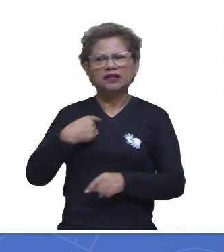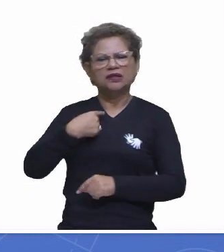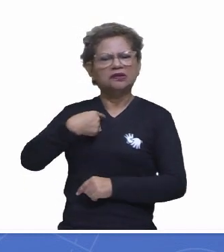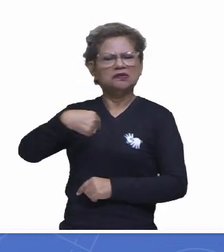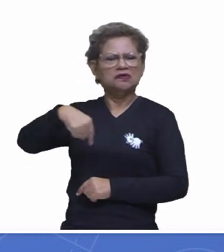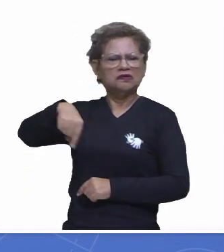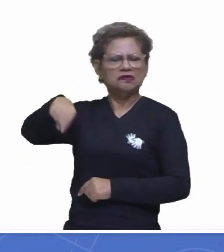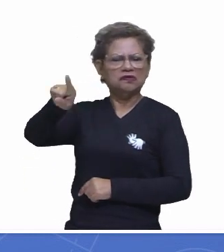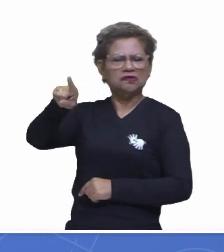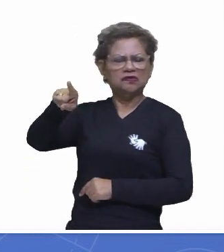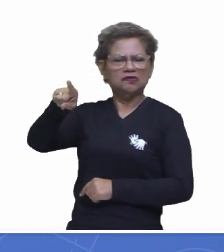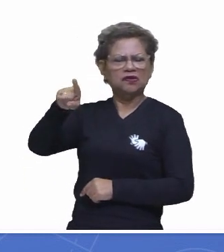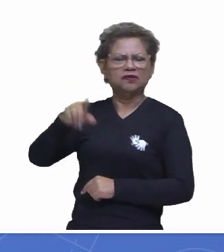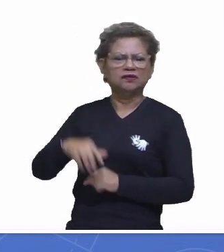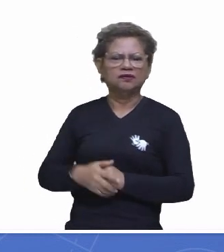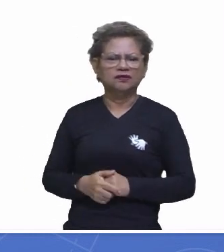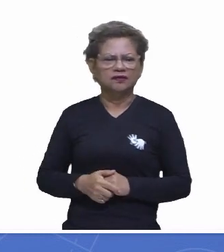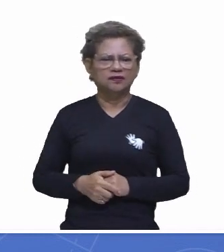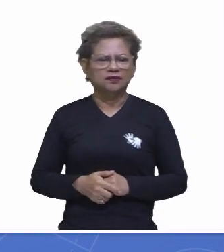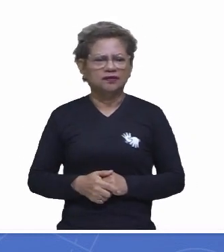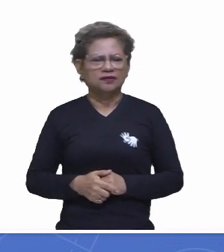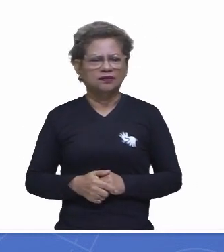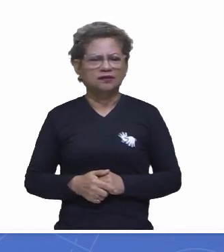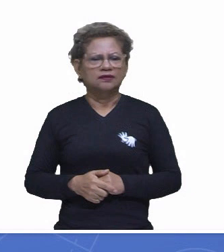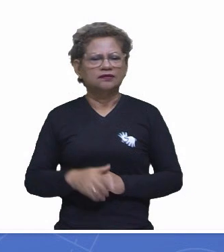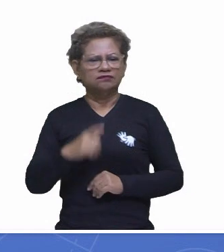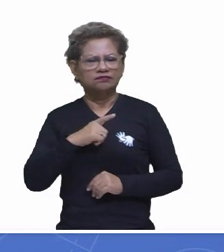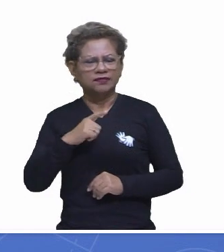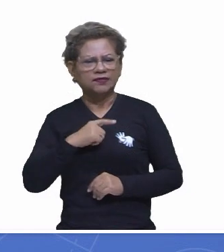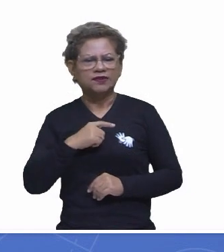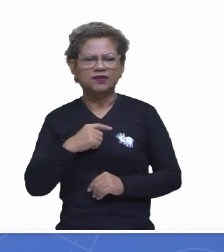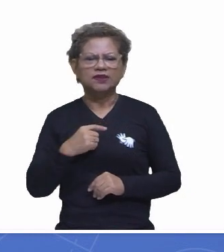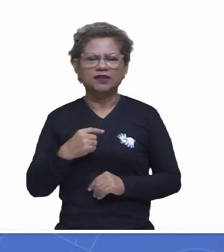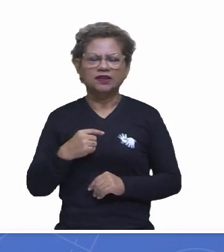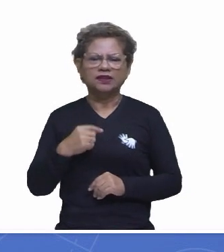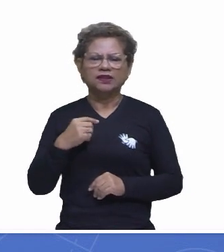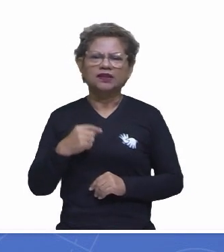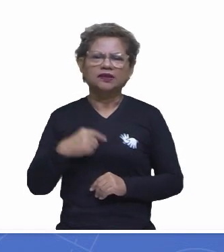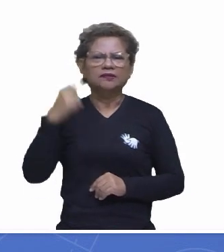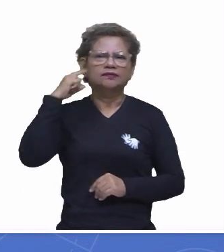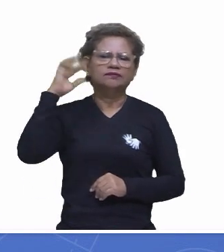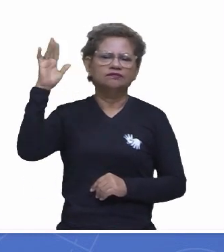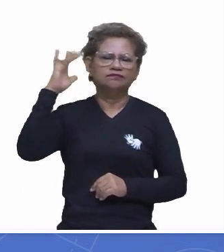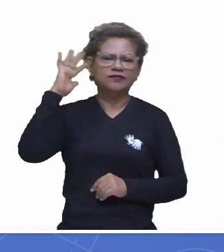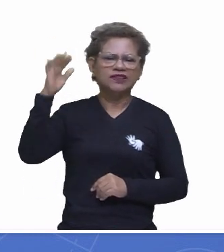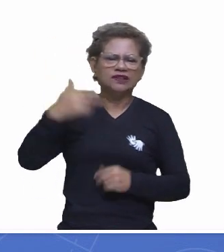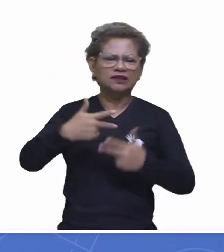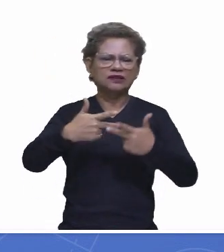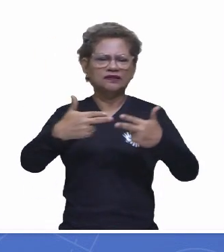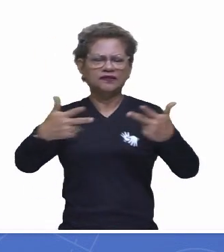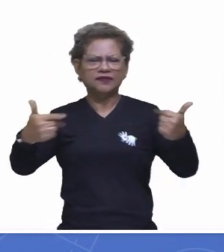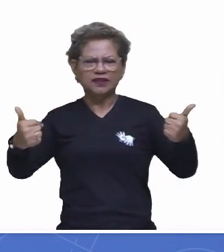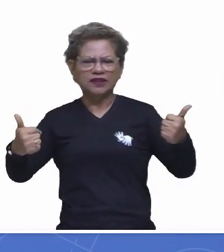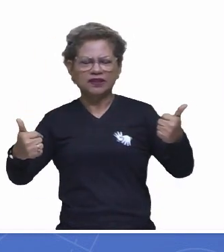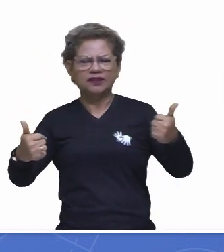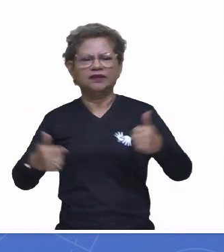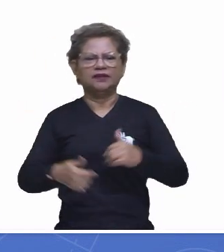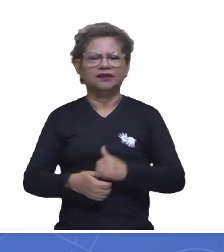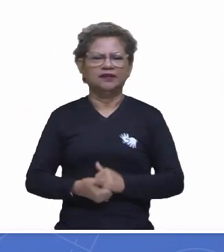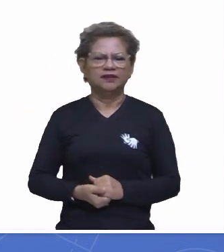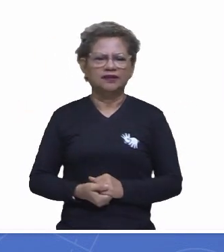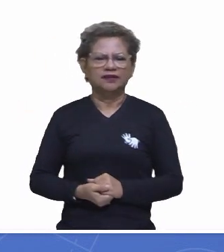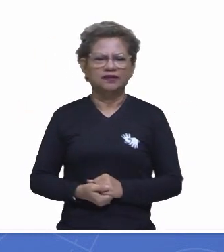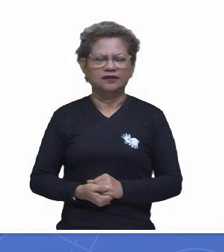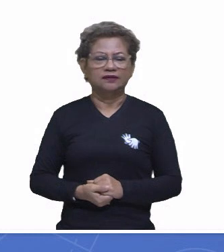presidente, em grandes beijos de amor, em dentes, pernas, bandeiras, bombas e Brigitte Bardot.